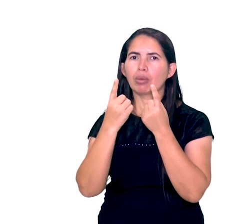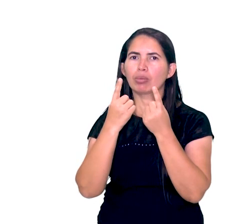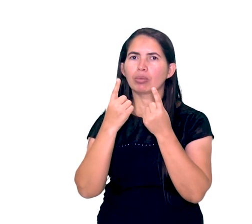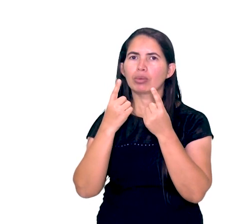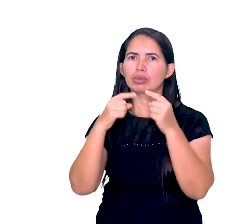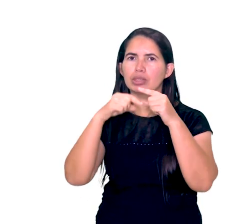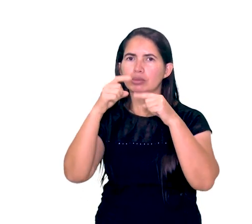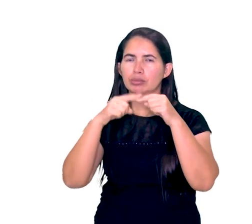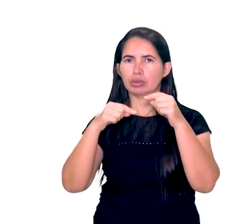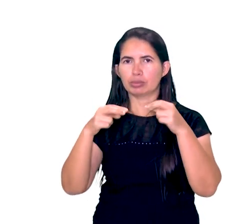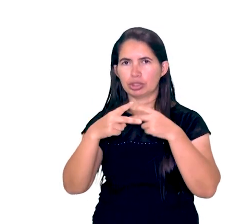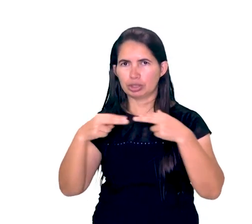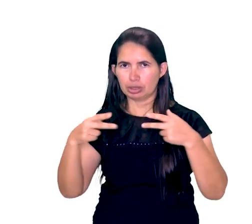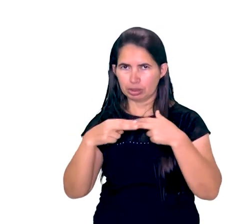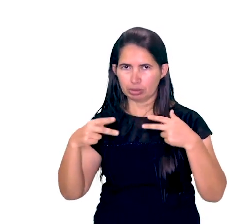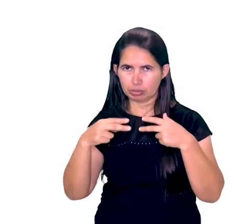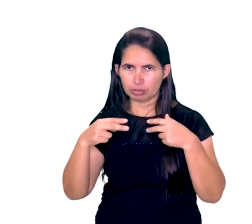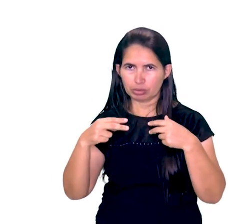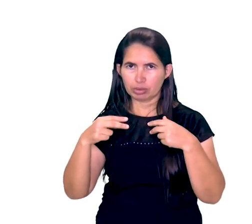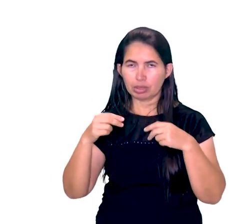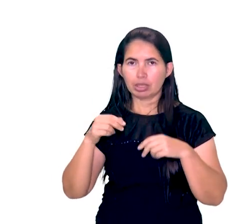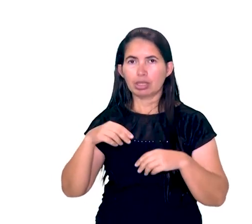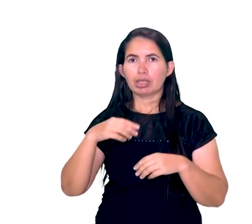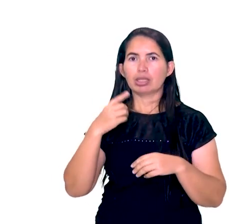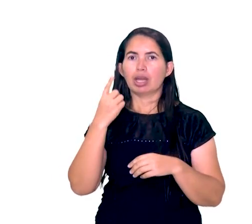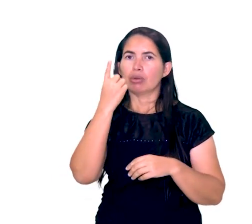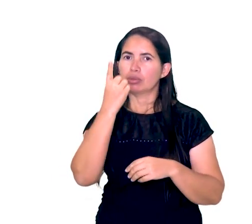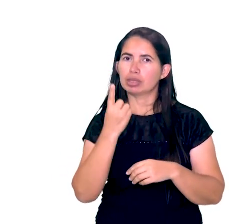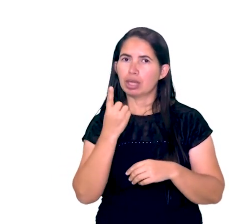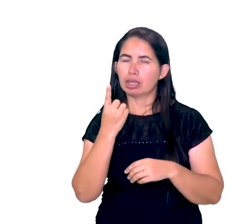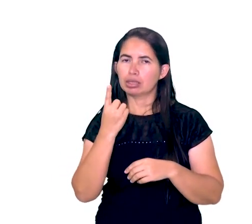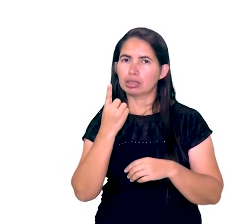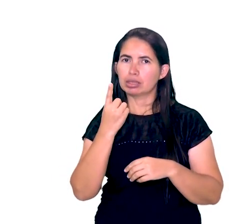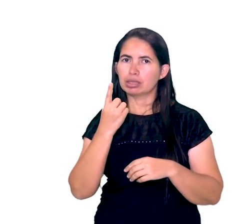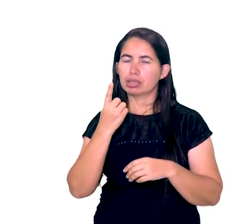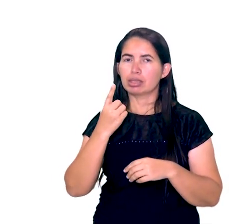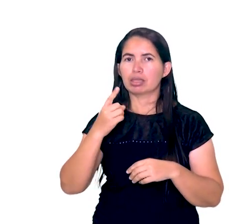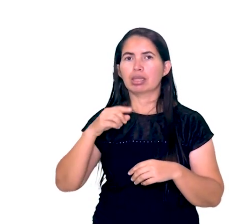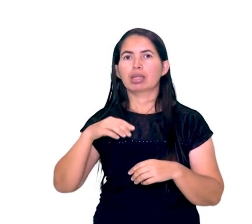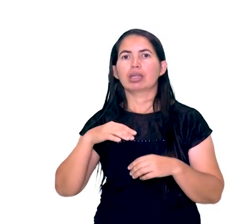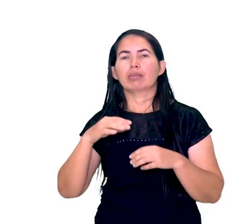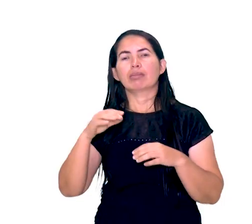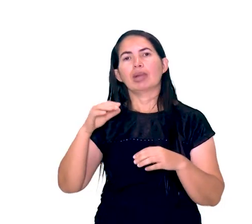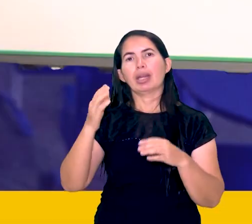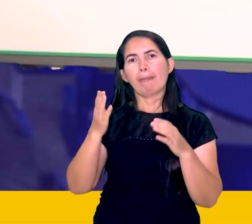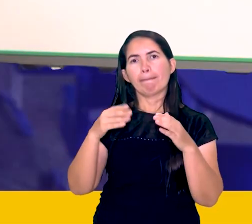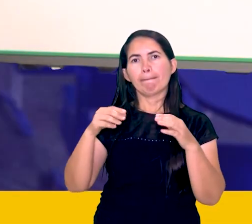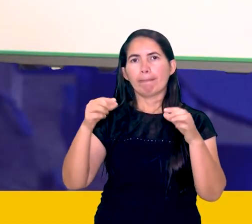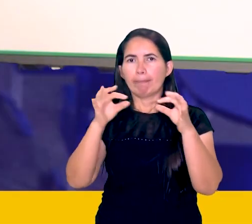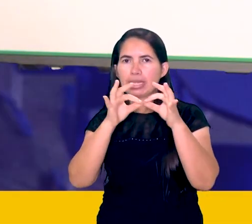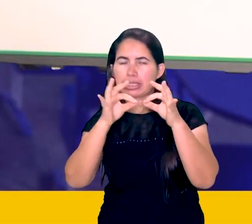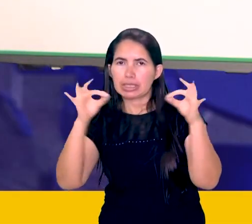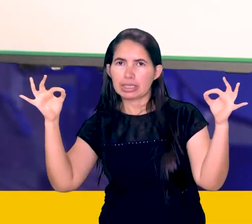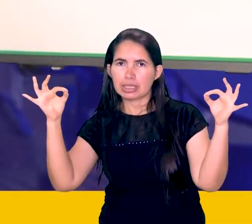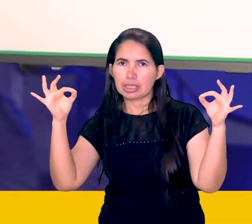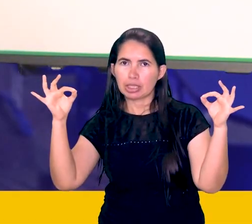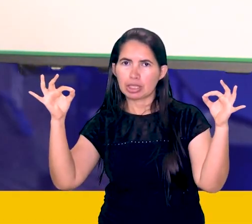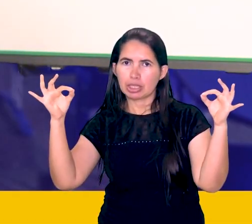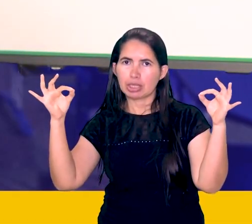instrumento e a unidade de medida mais adequada para medir a largura de uma praça? É aqui.